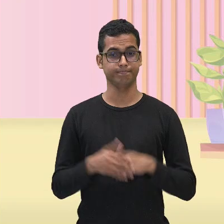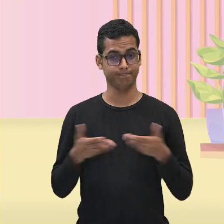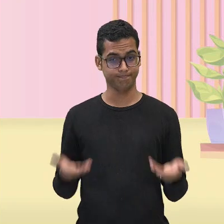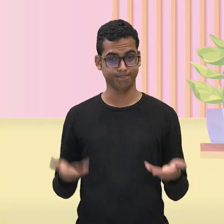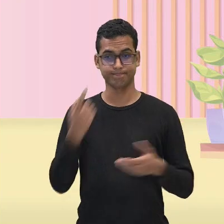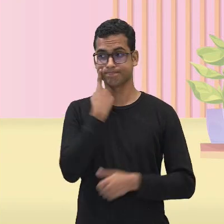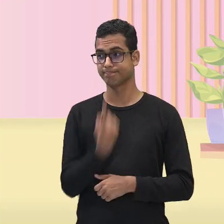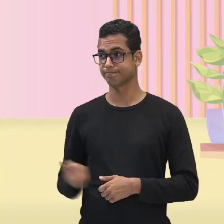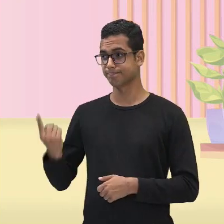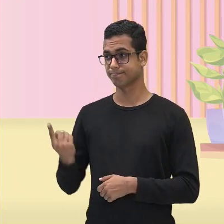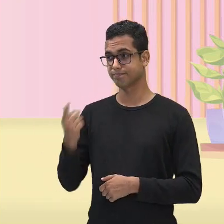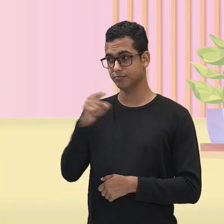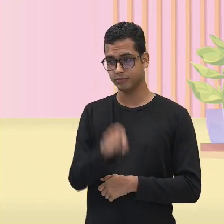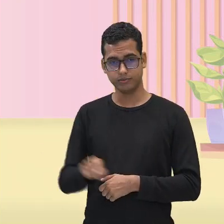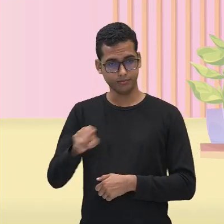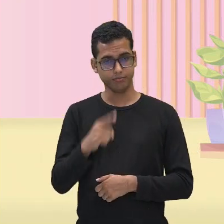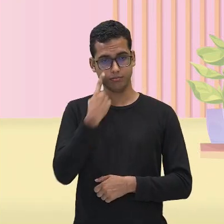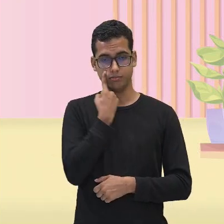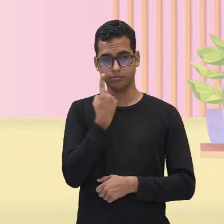Então, aí